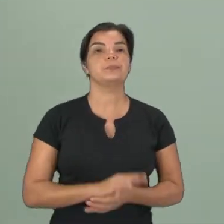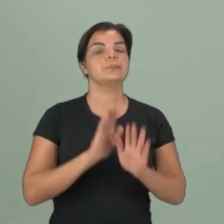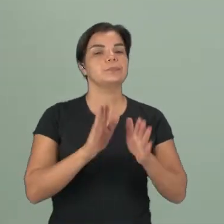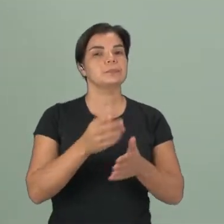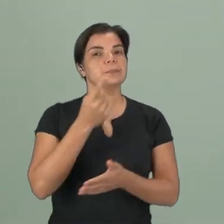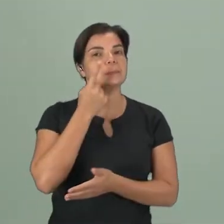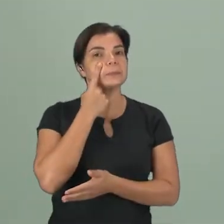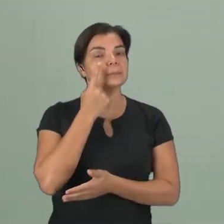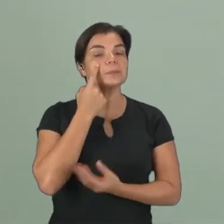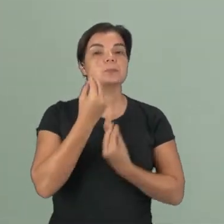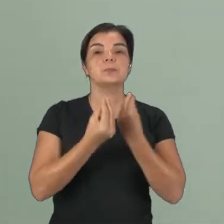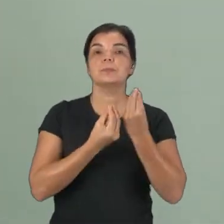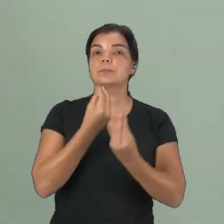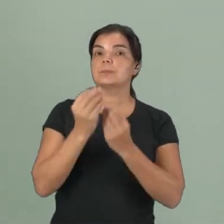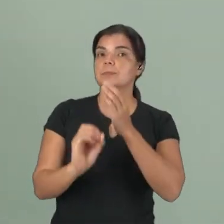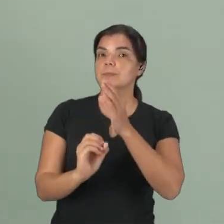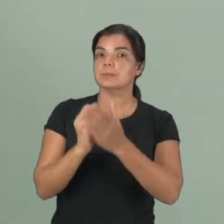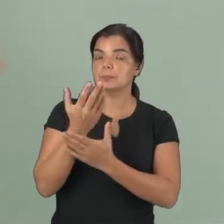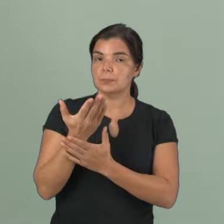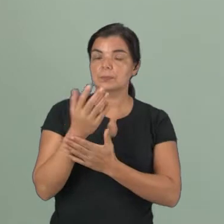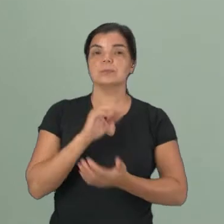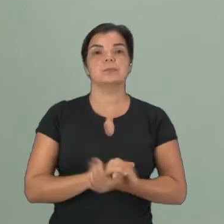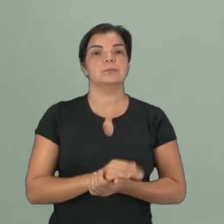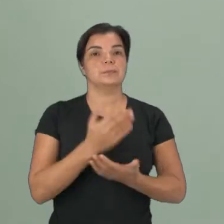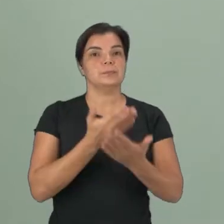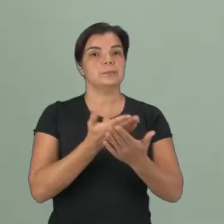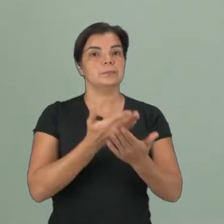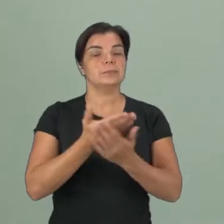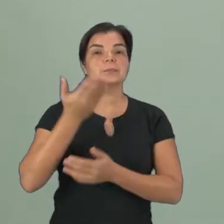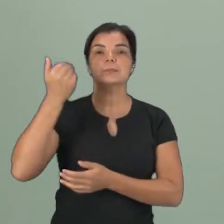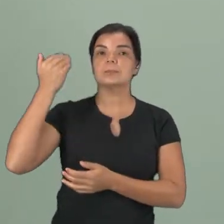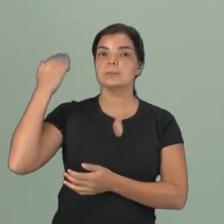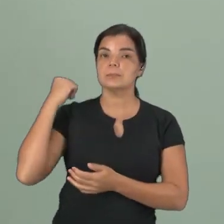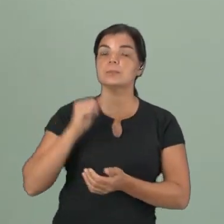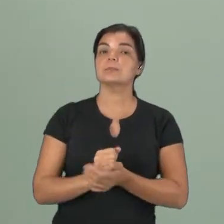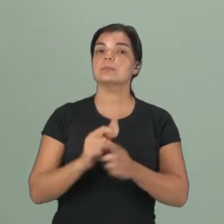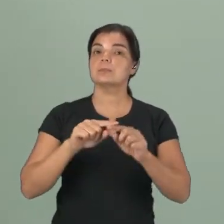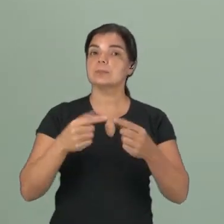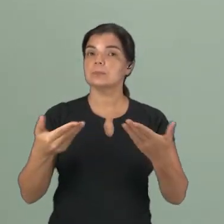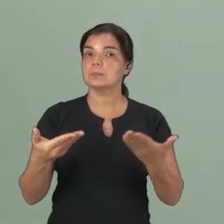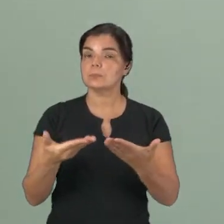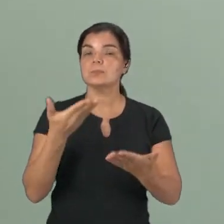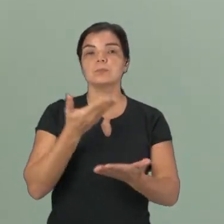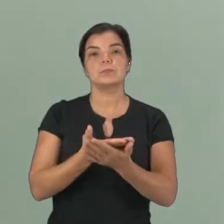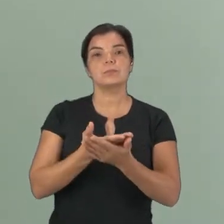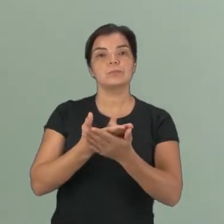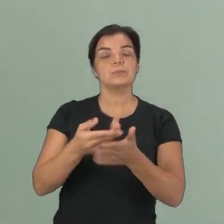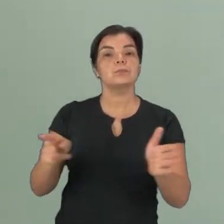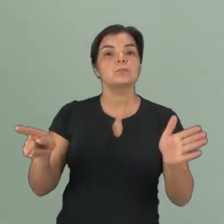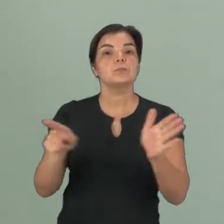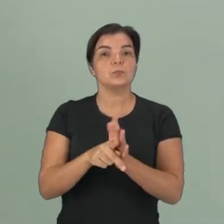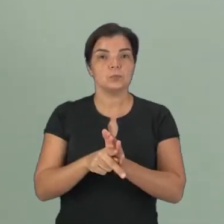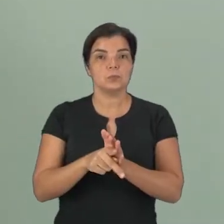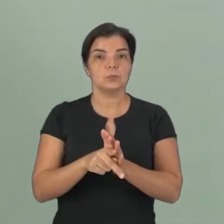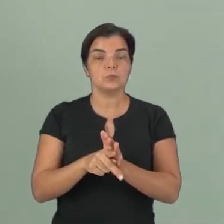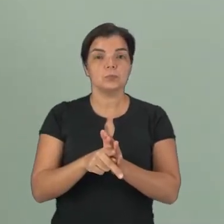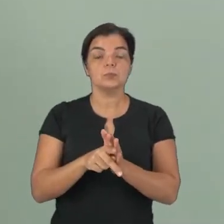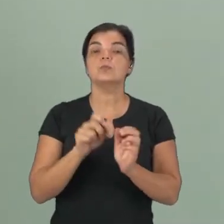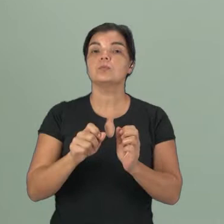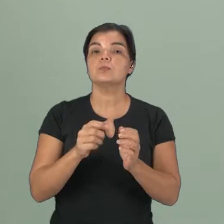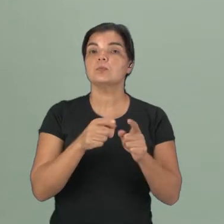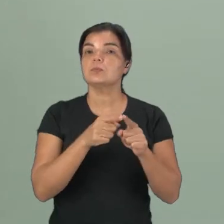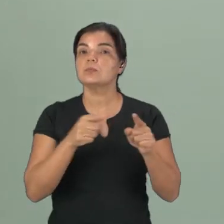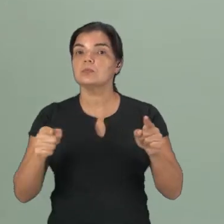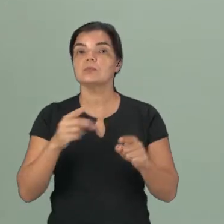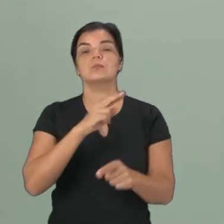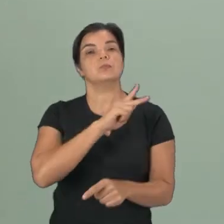já viu como que ele surgiu numa aula passada, mas a gente vai estudar especificamente esses ciclos da